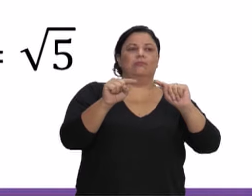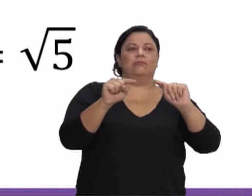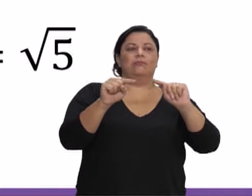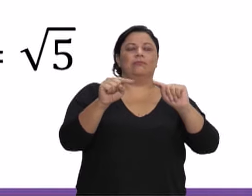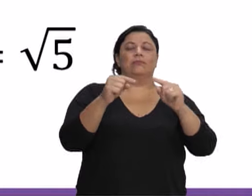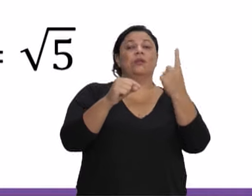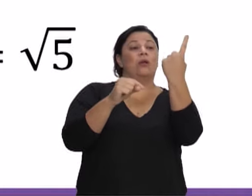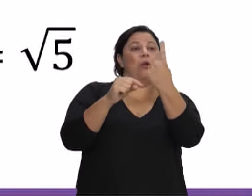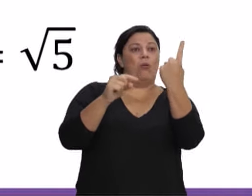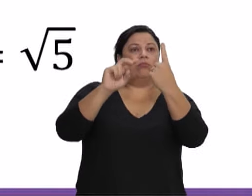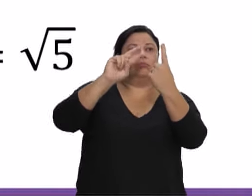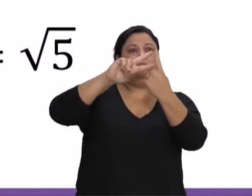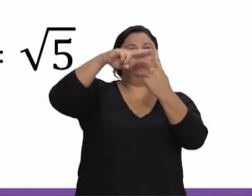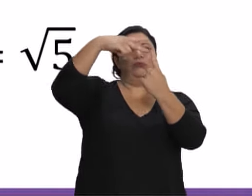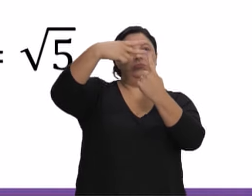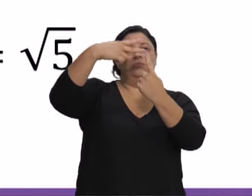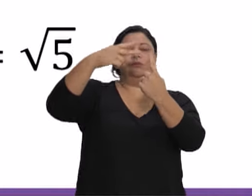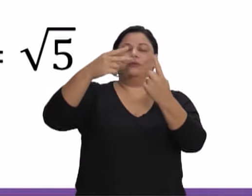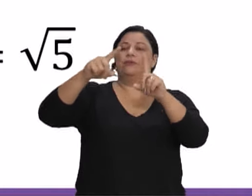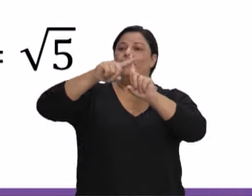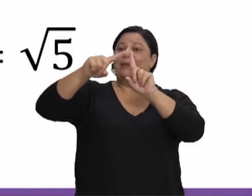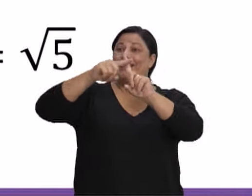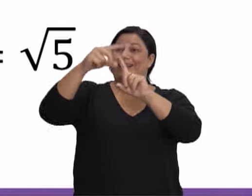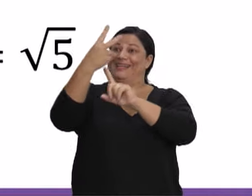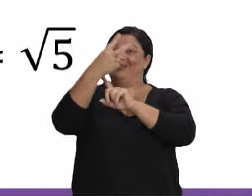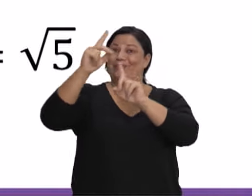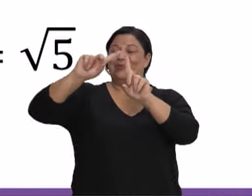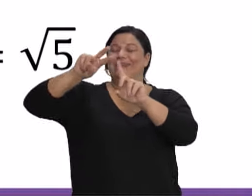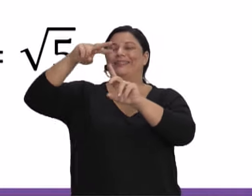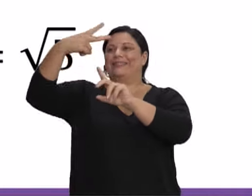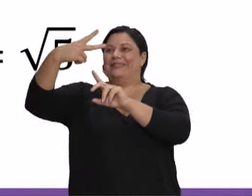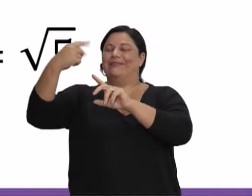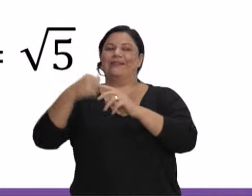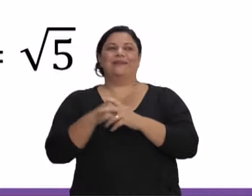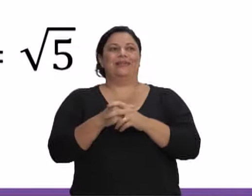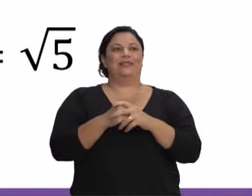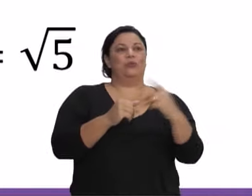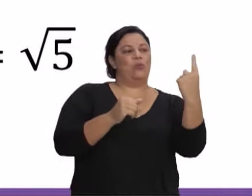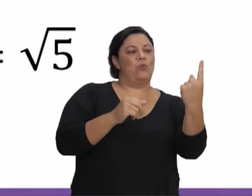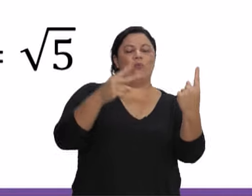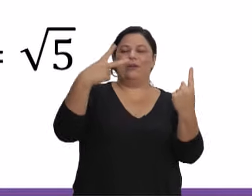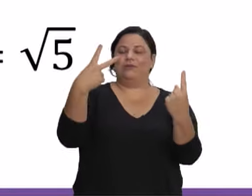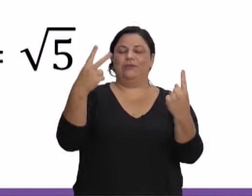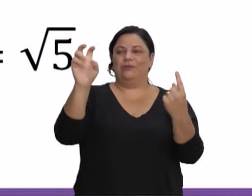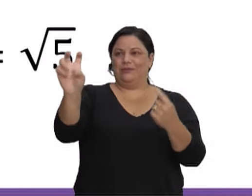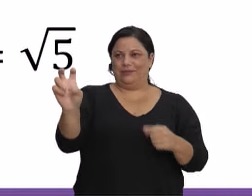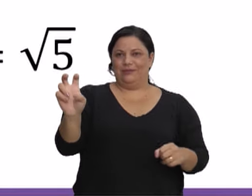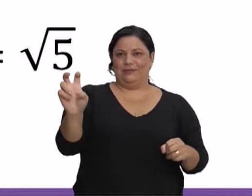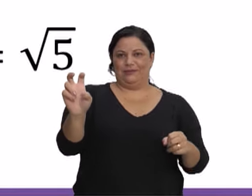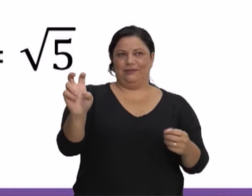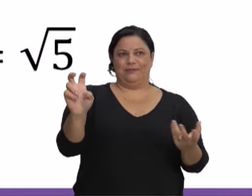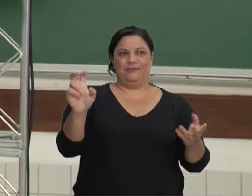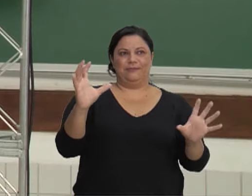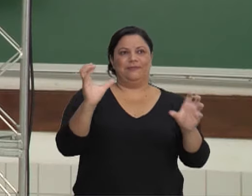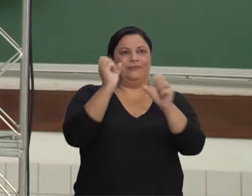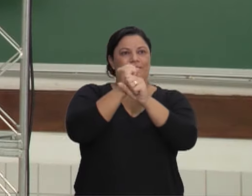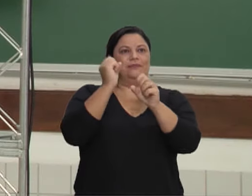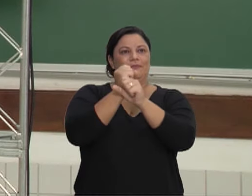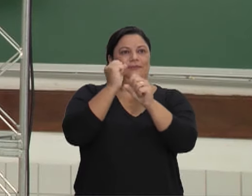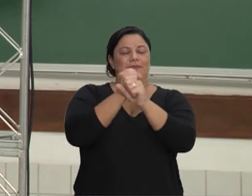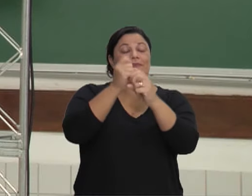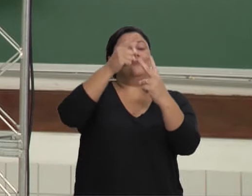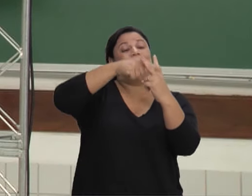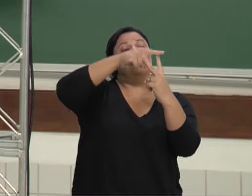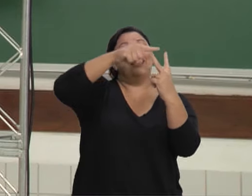elevado ao quadrado, 1, mais 2 elevado ao quadrado, 4. 1 mais 2, 5. Então, a gente tem raiz de